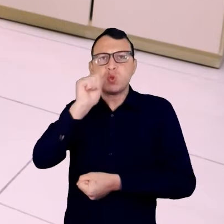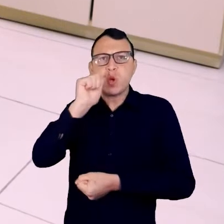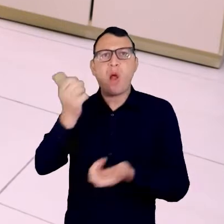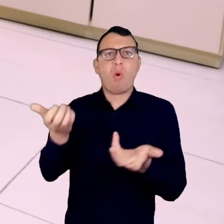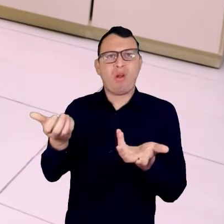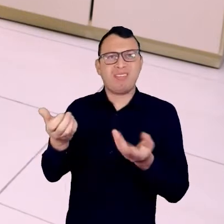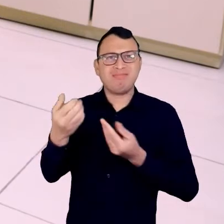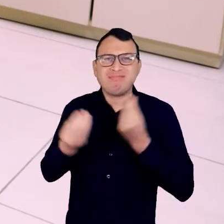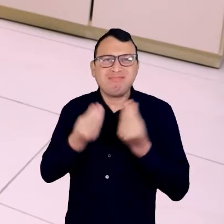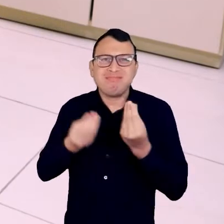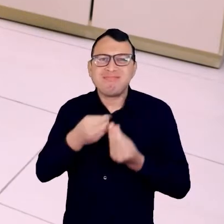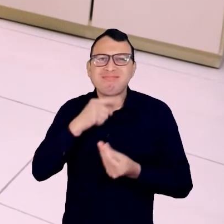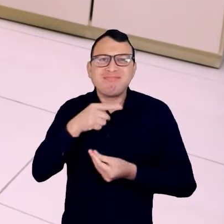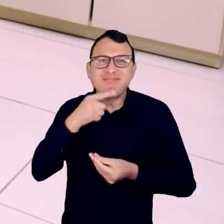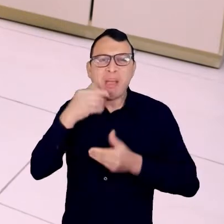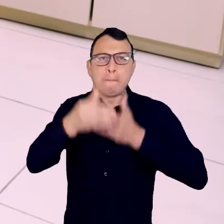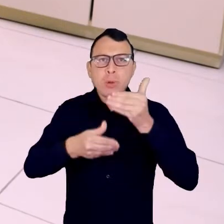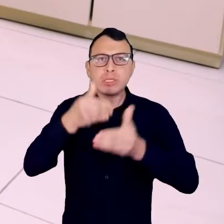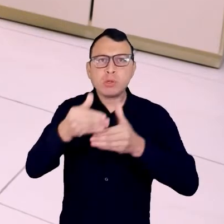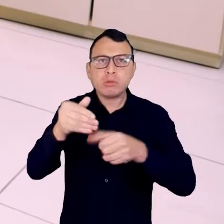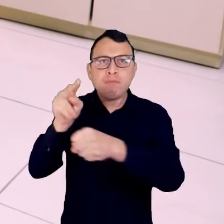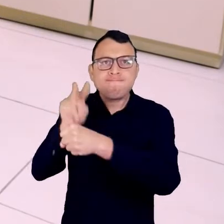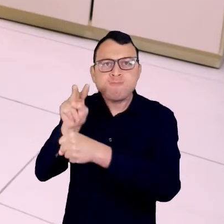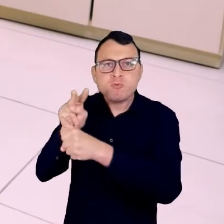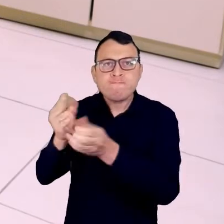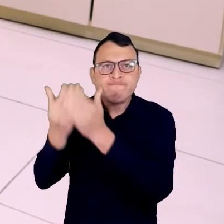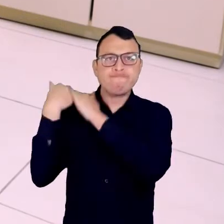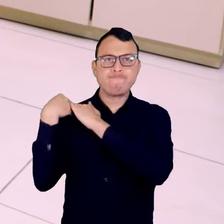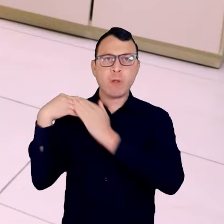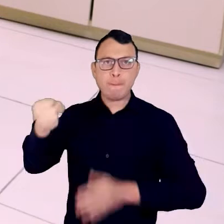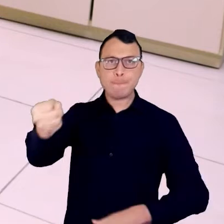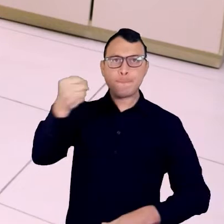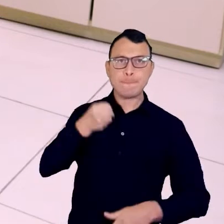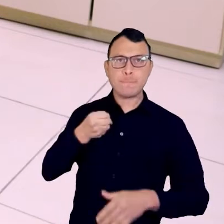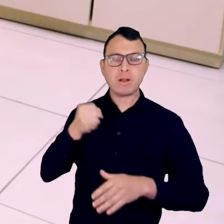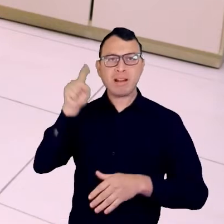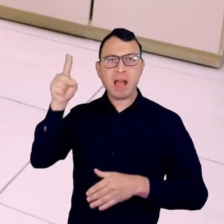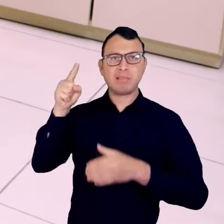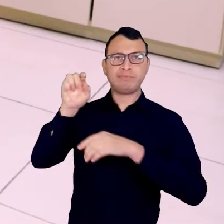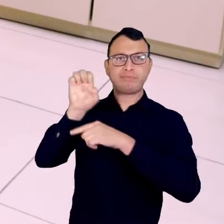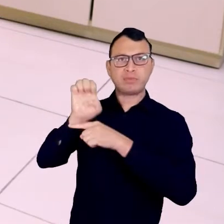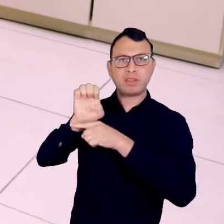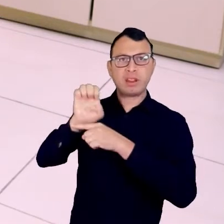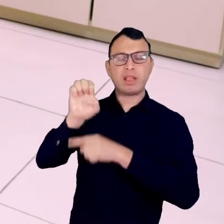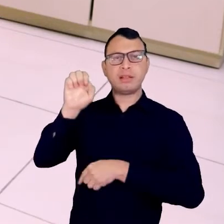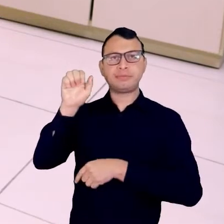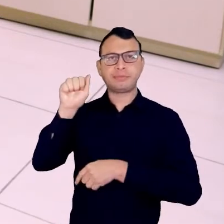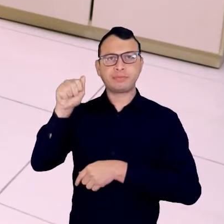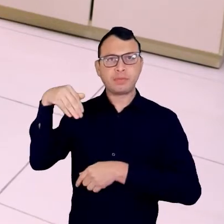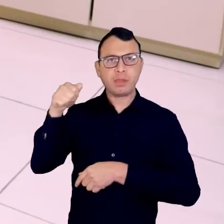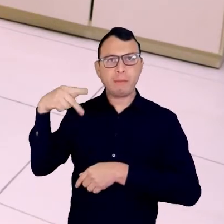residência fixa, aí ficou difícil da gente dar o começo do processo no nosso estado do Amapá, que também não